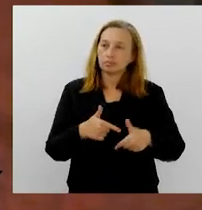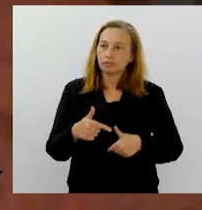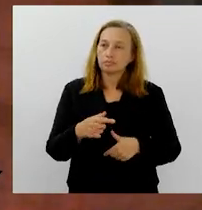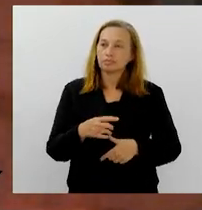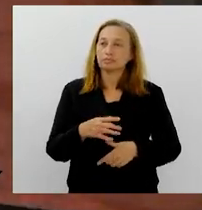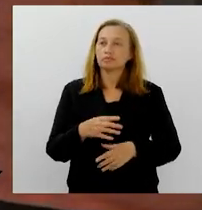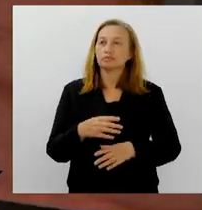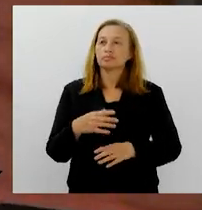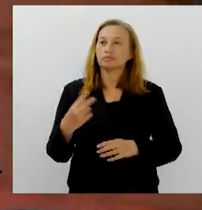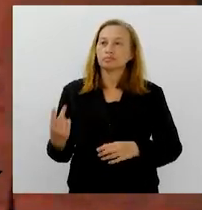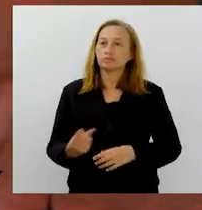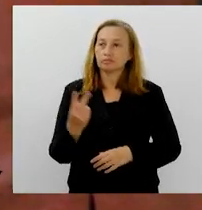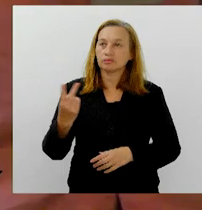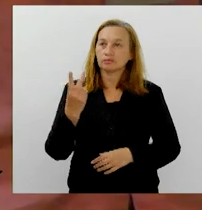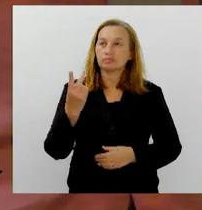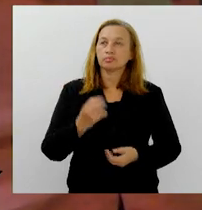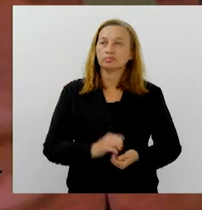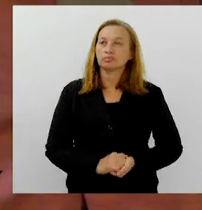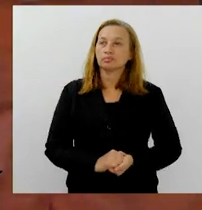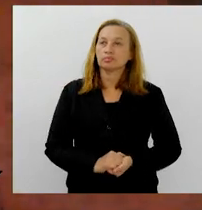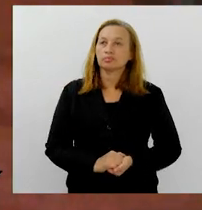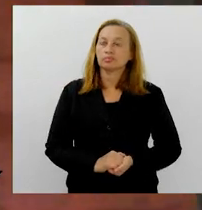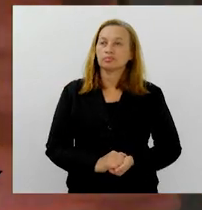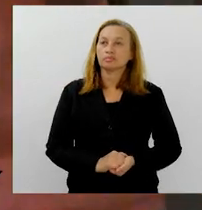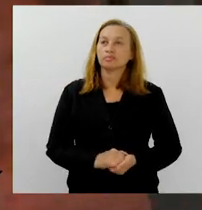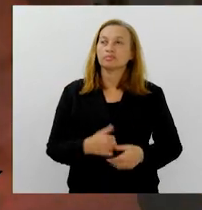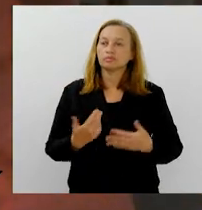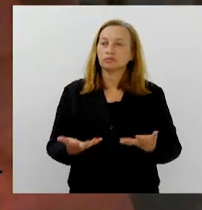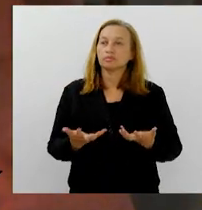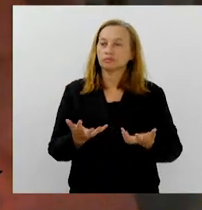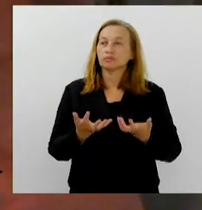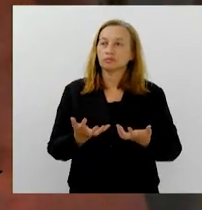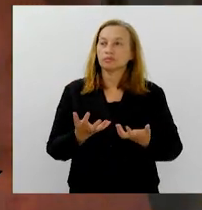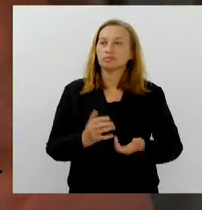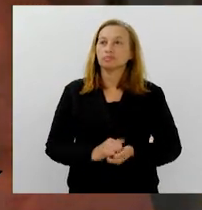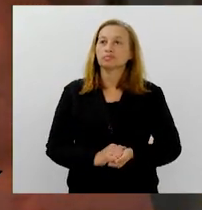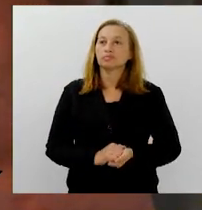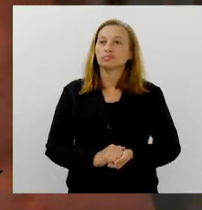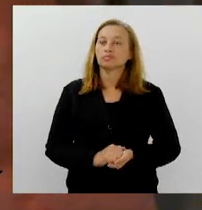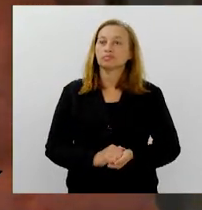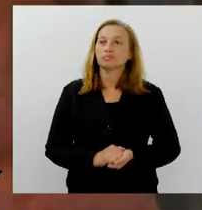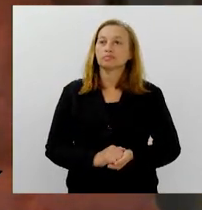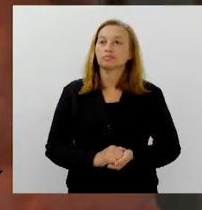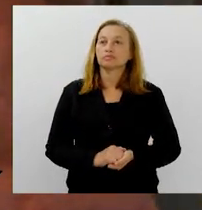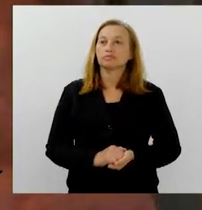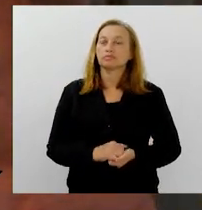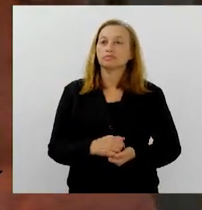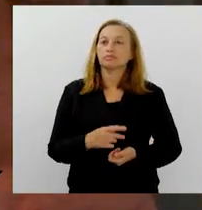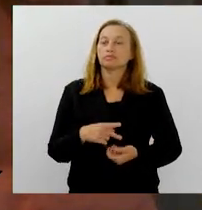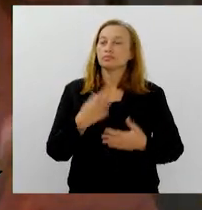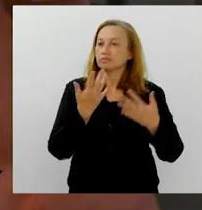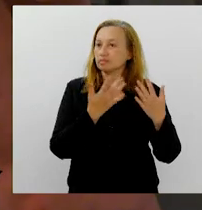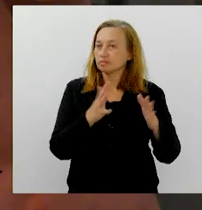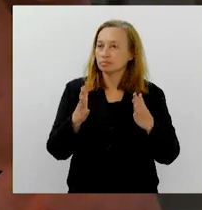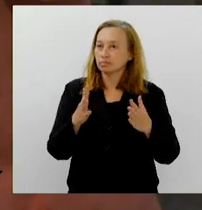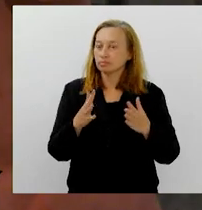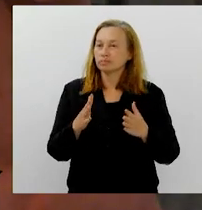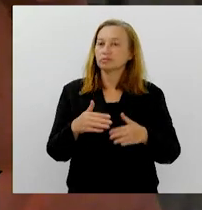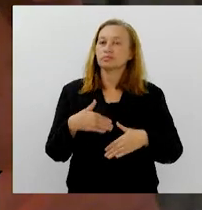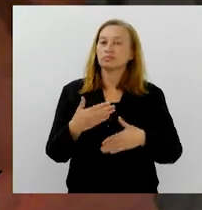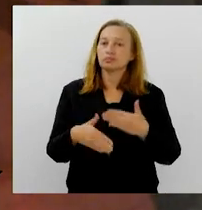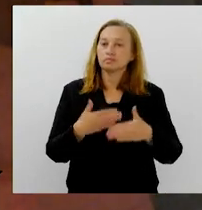reconhecido e que será agraciado. Então, quero fazer aqui os meus sinceros agradecimentos a esse